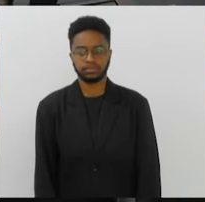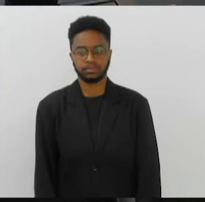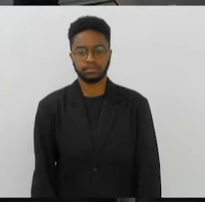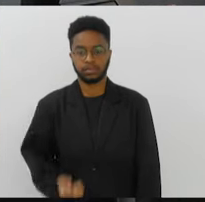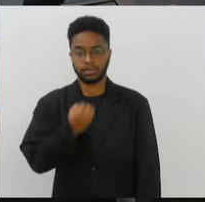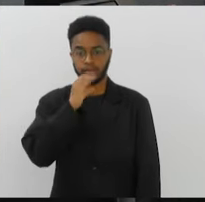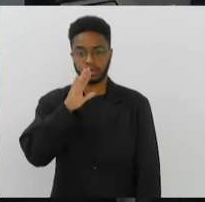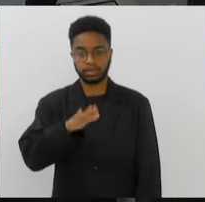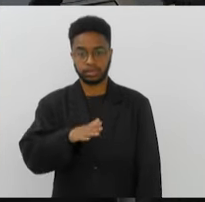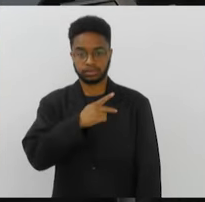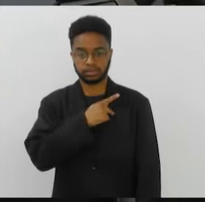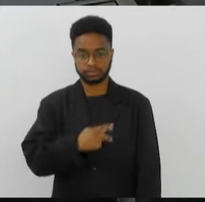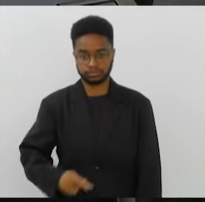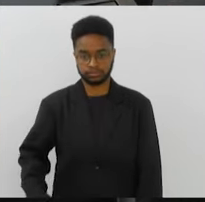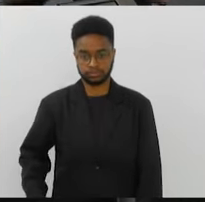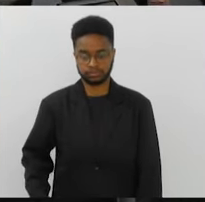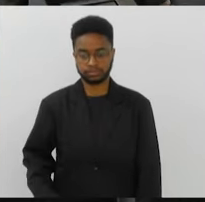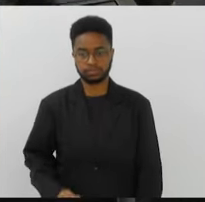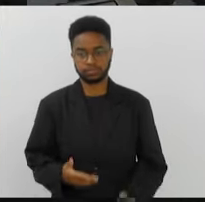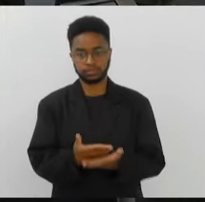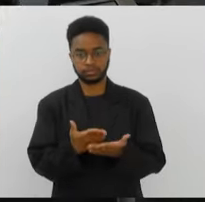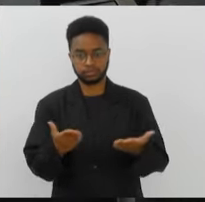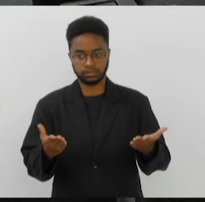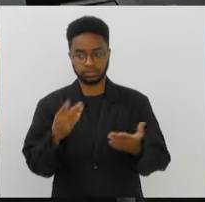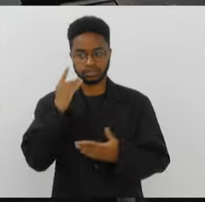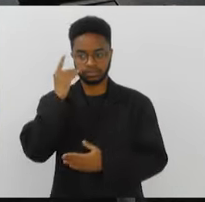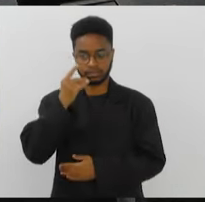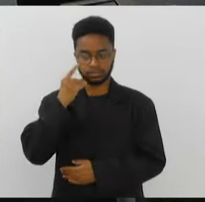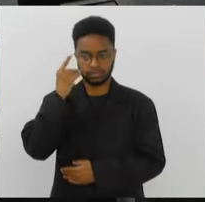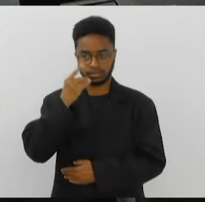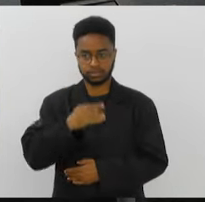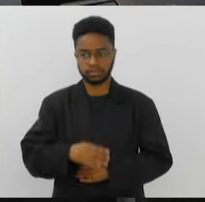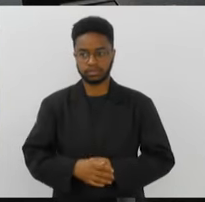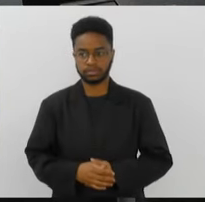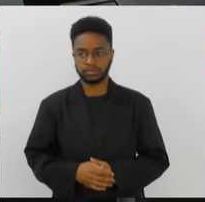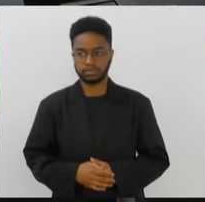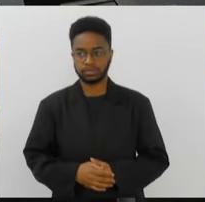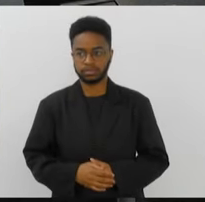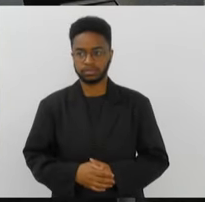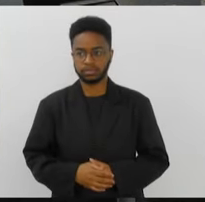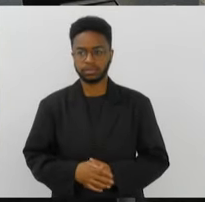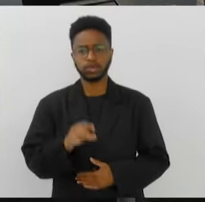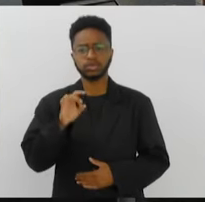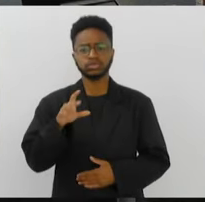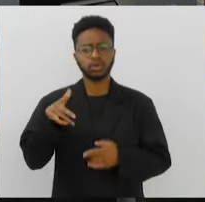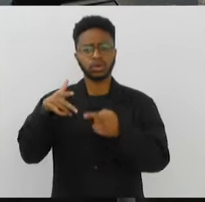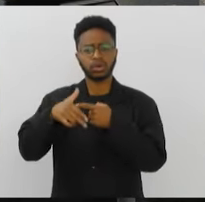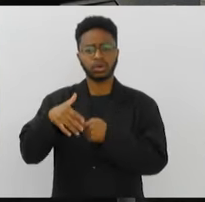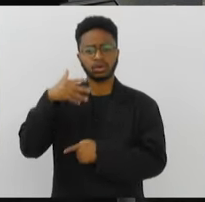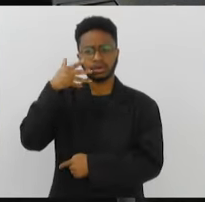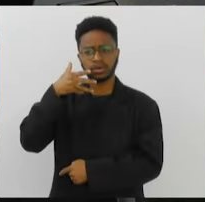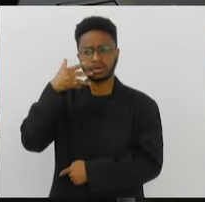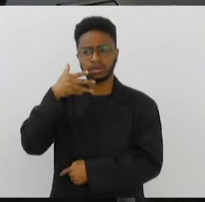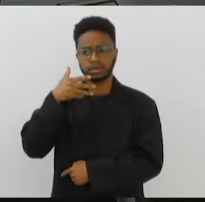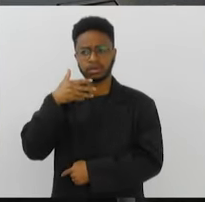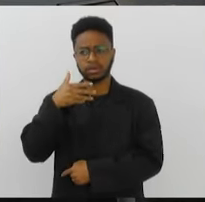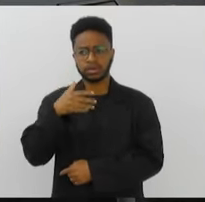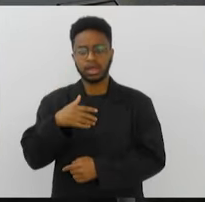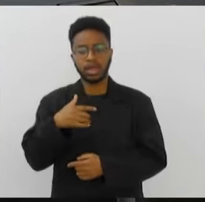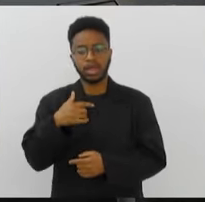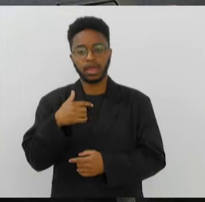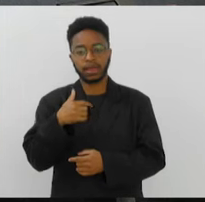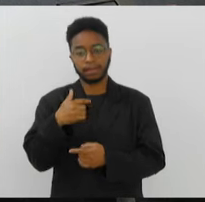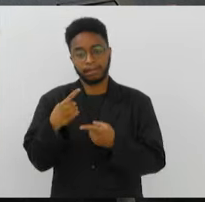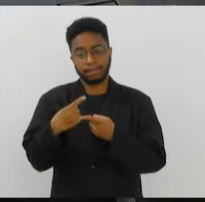Boa tarde, presidente, nobres colegas parlamentares. Público. Uma pequena parte, deputado Pobel. Me perdoe a intempestividade, mas é